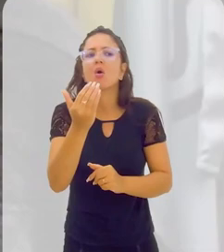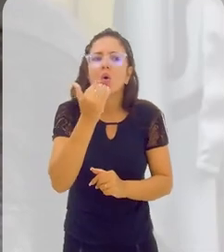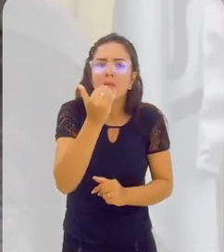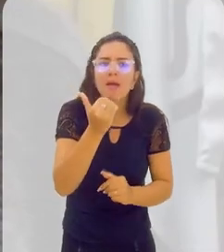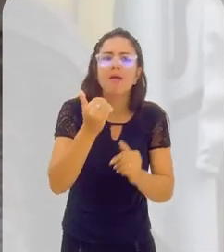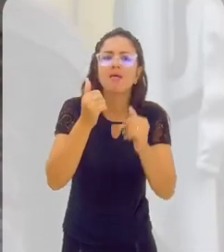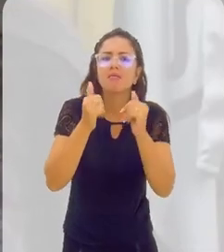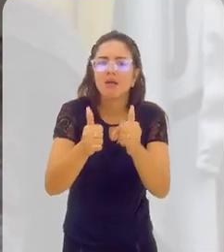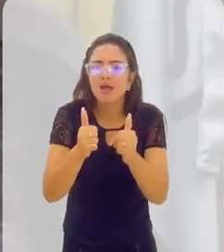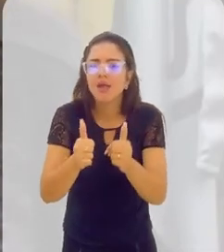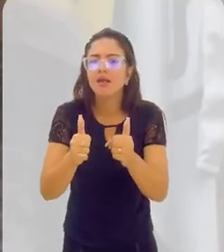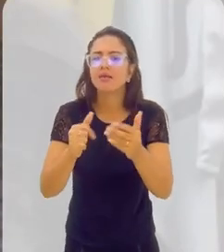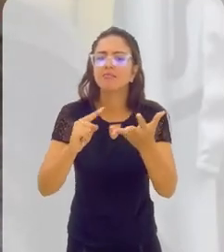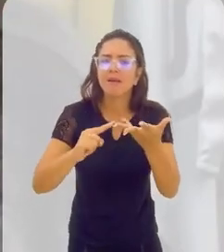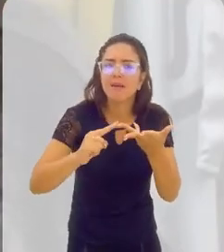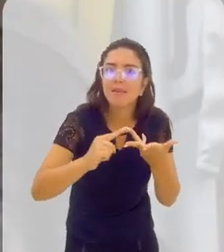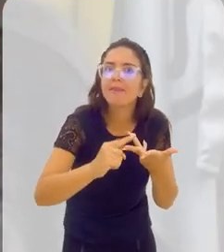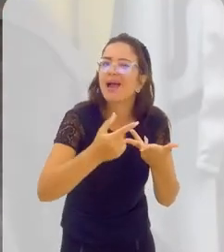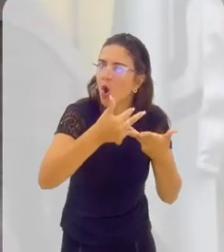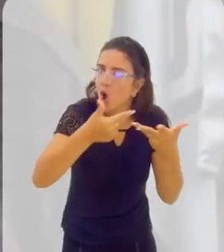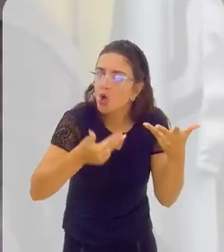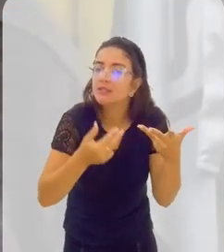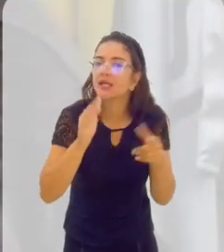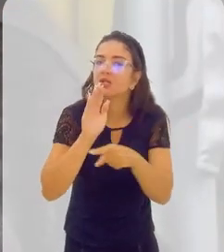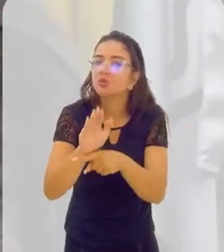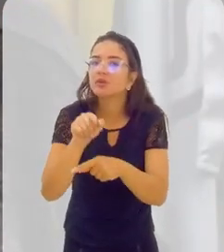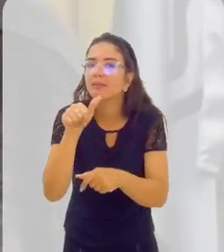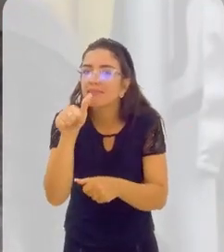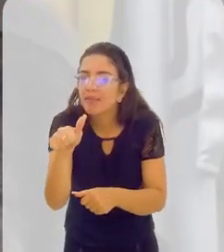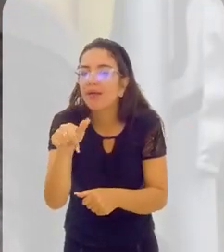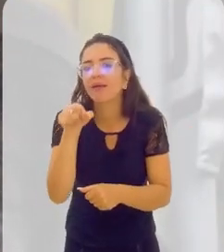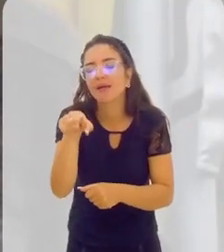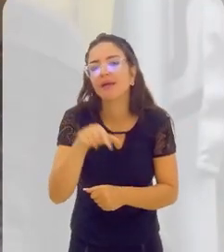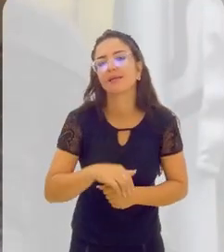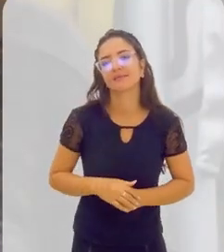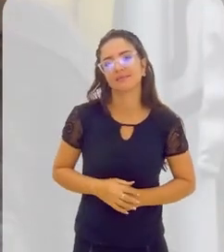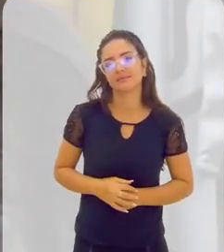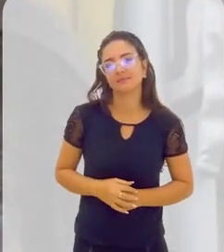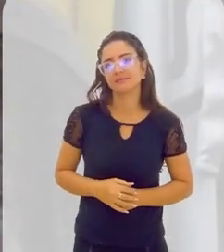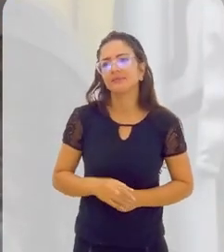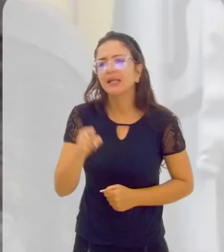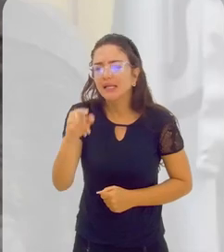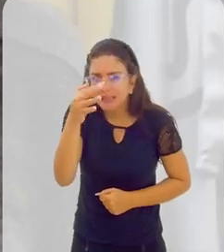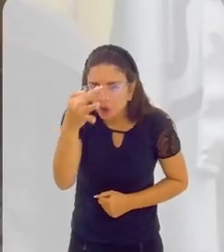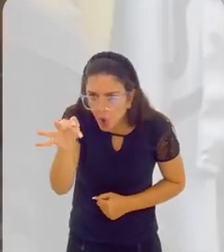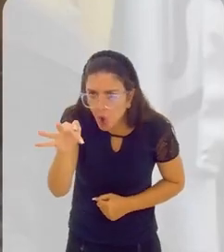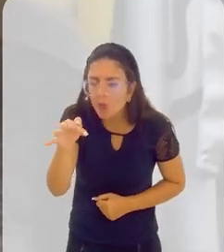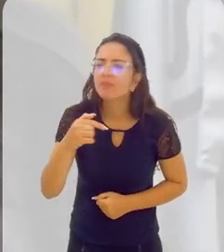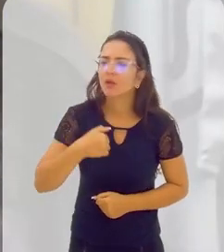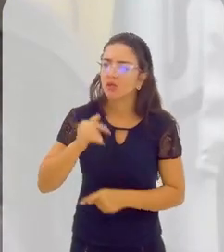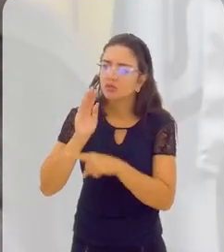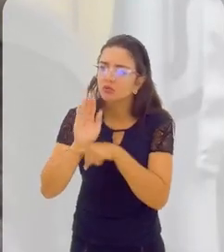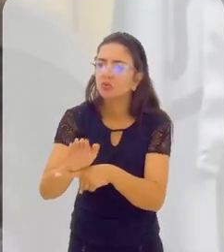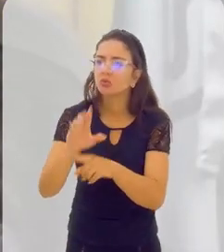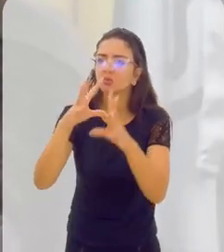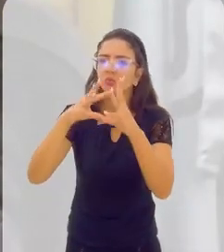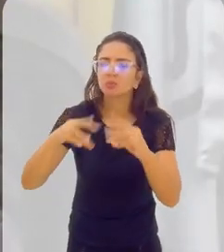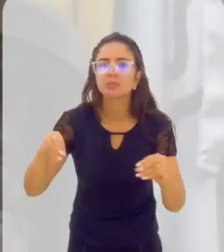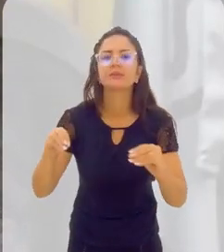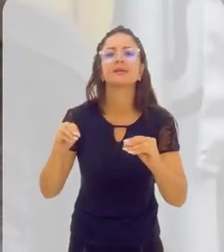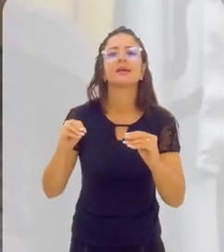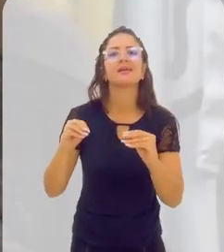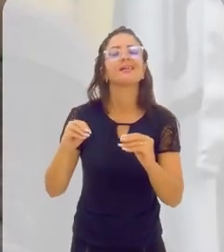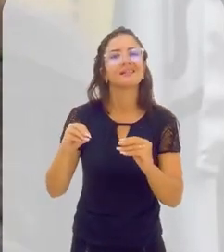você não tá por exemplo fazendo mais uma quimioterapia Mas você faz uma série tá com dor você tira dor você tira